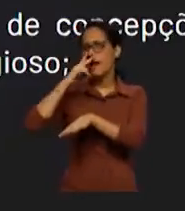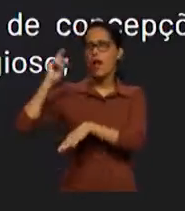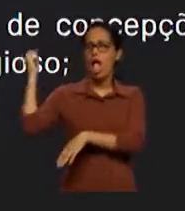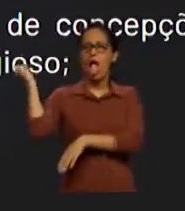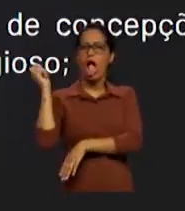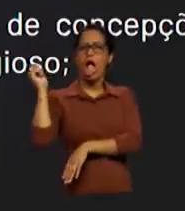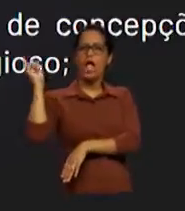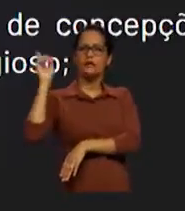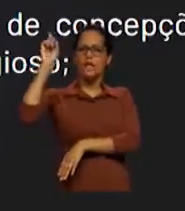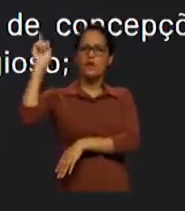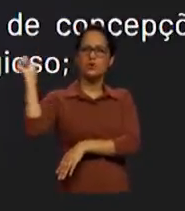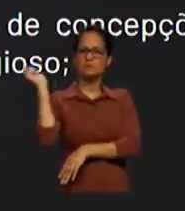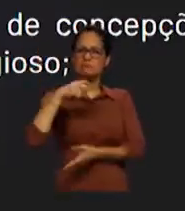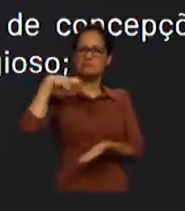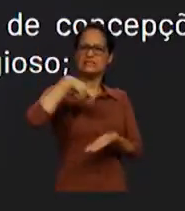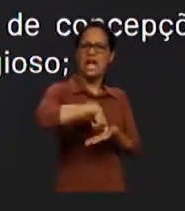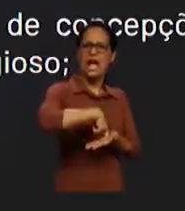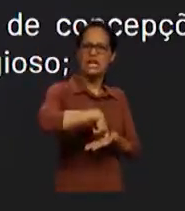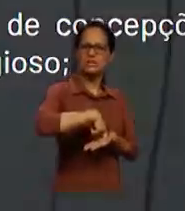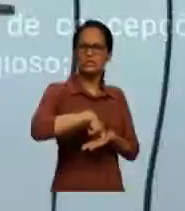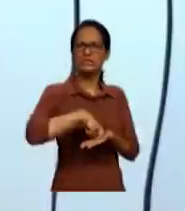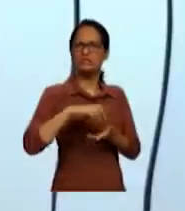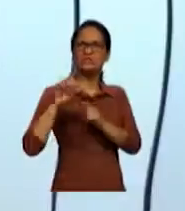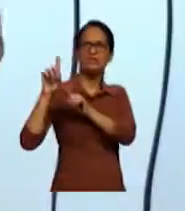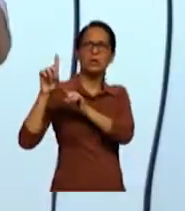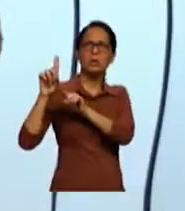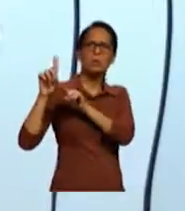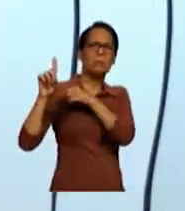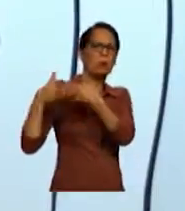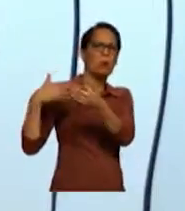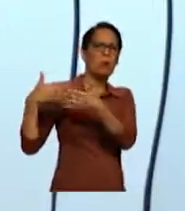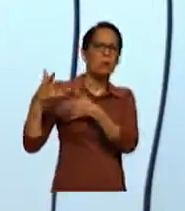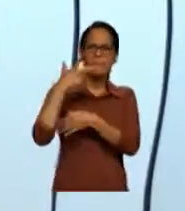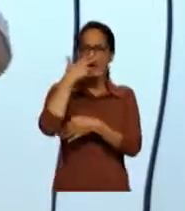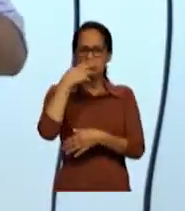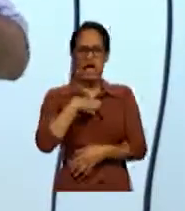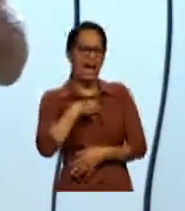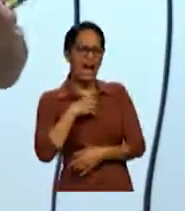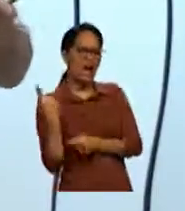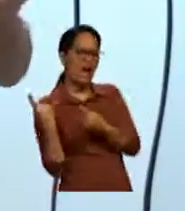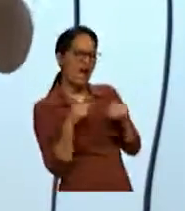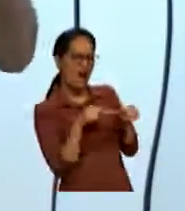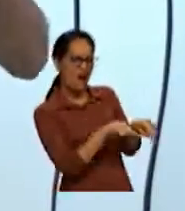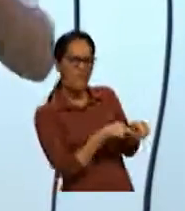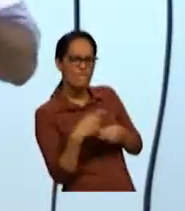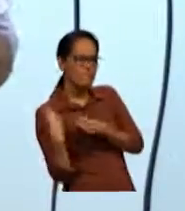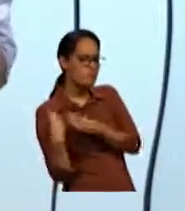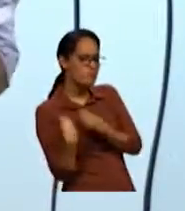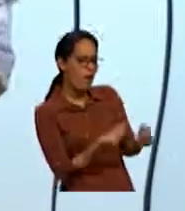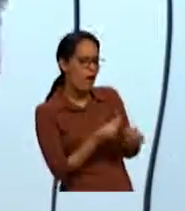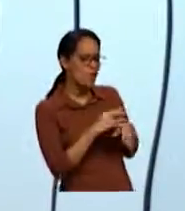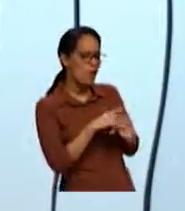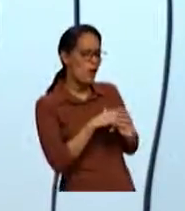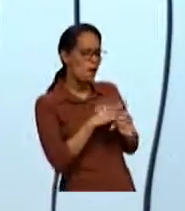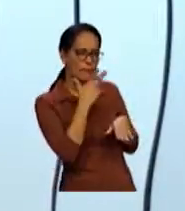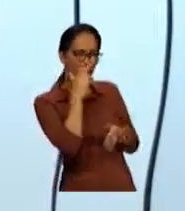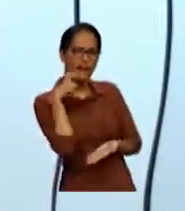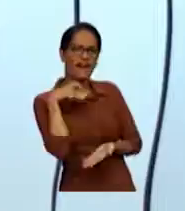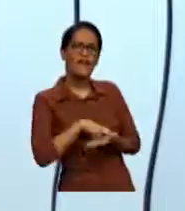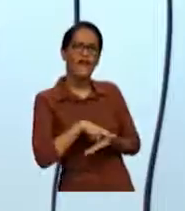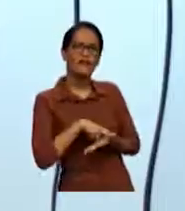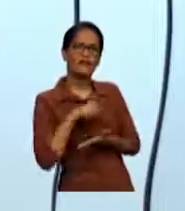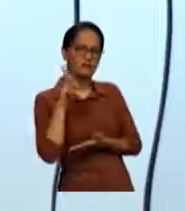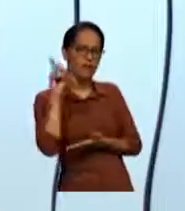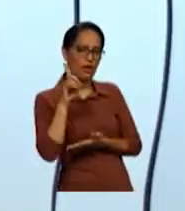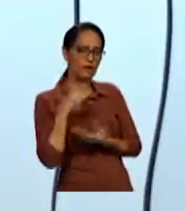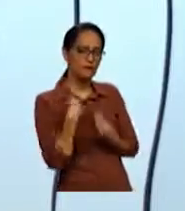eu estou doente, algum Deus, ele está com raiva de mim, eu fiz algo, então é um castigo divino.